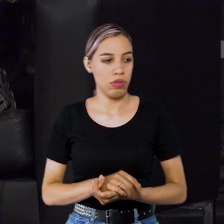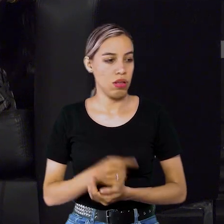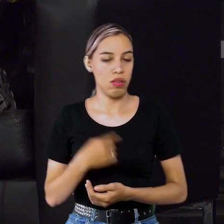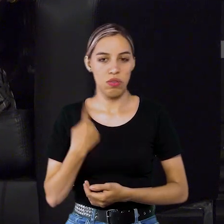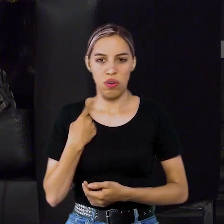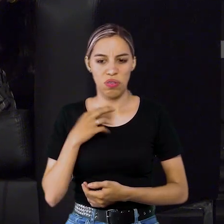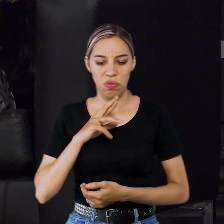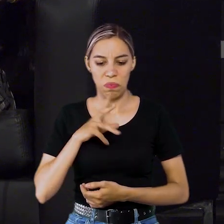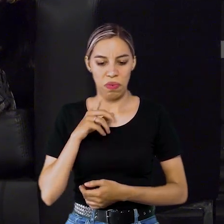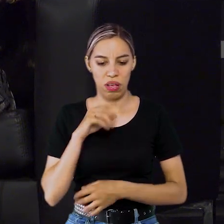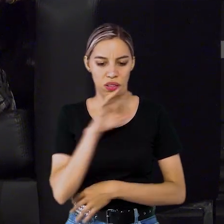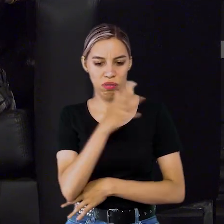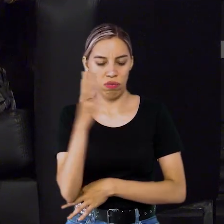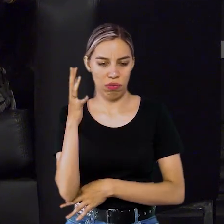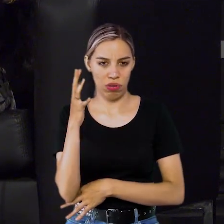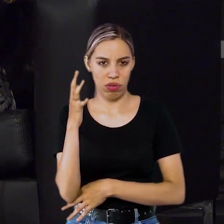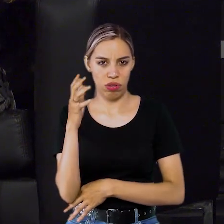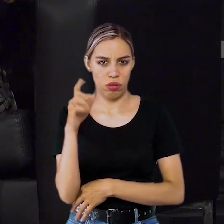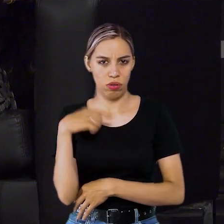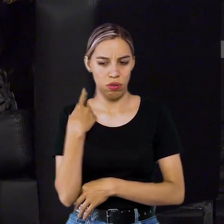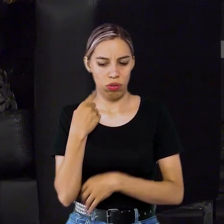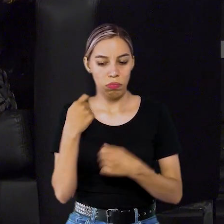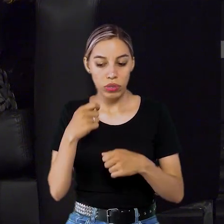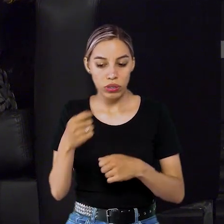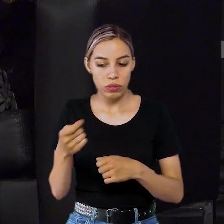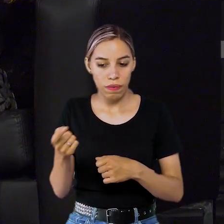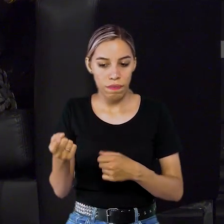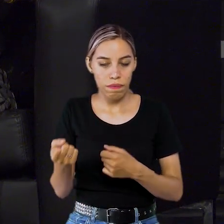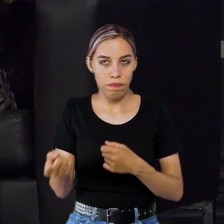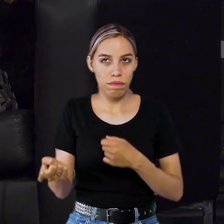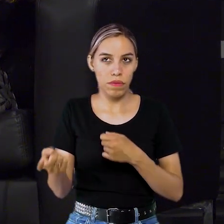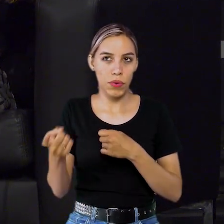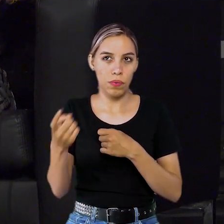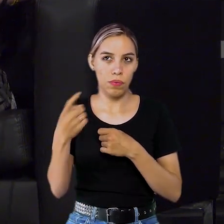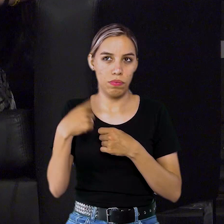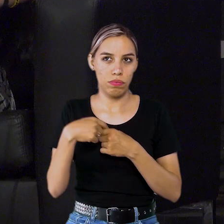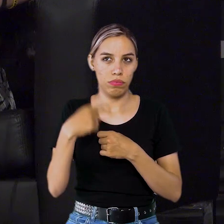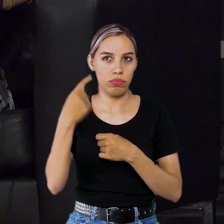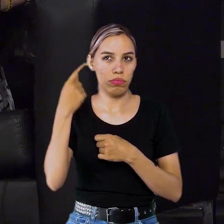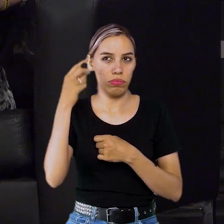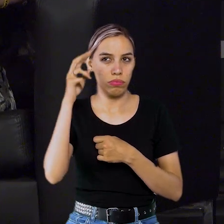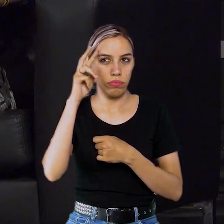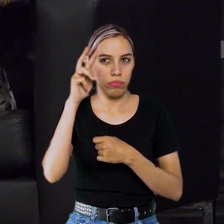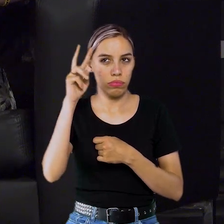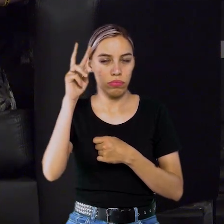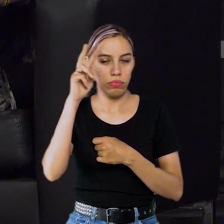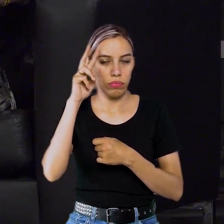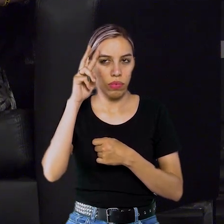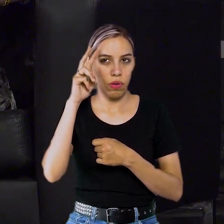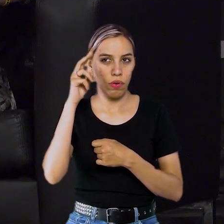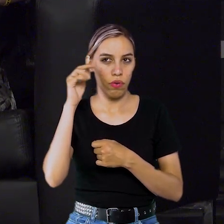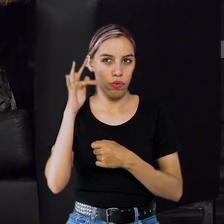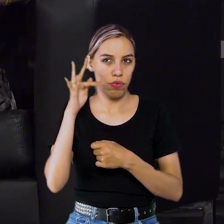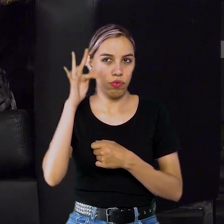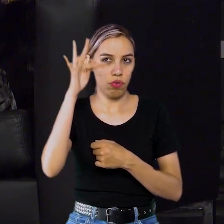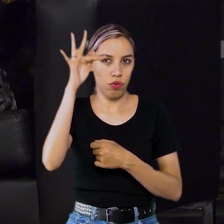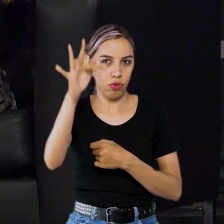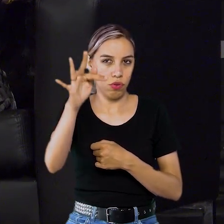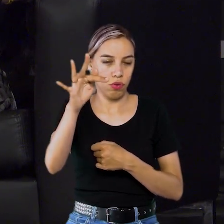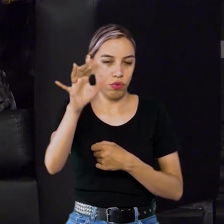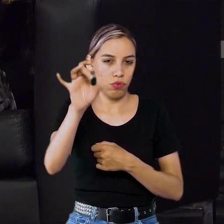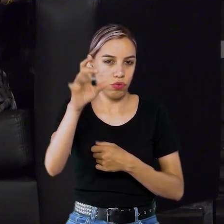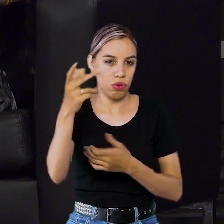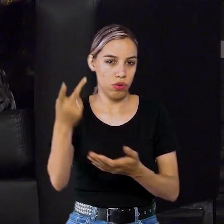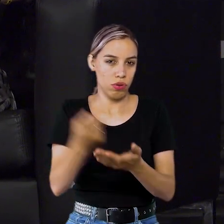natureza. Então, a gente tem que retomar esse conhecimento mesmo, porque, como eu já falei no começo, o futuro é ancestral. Eu acho que só